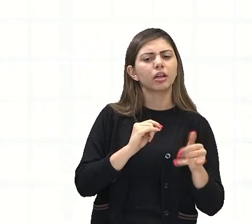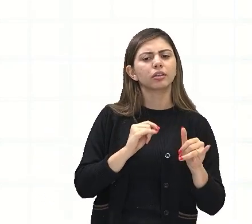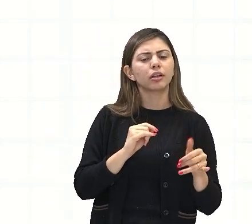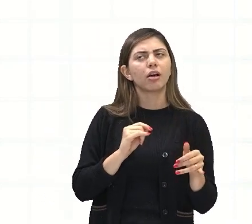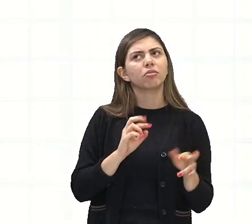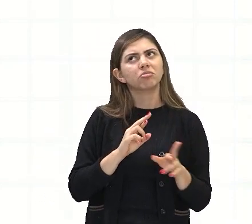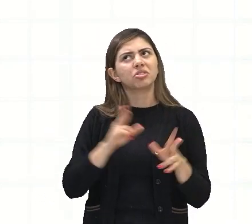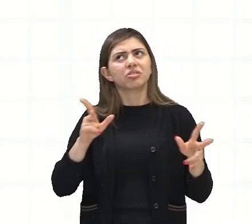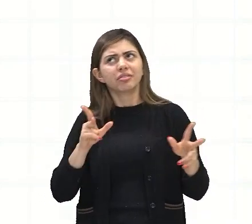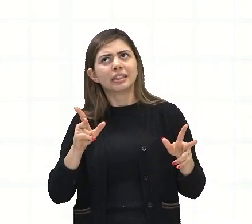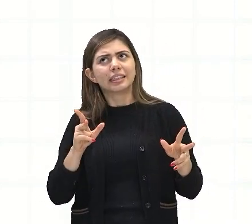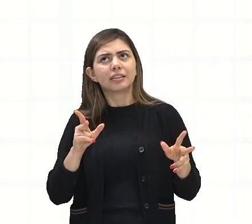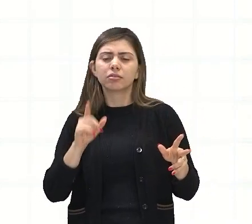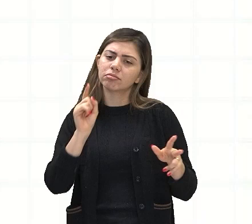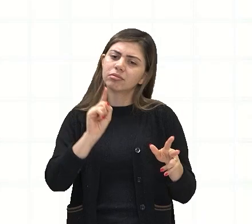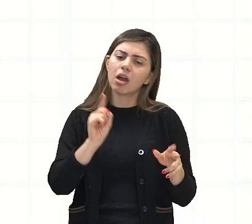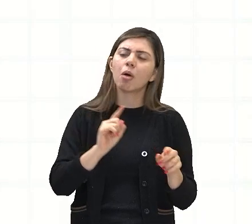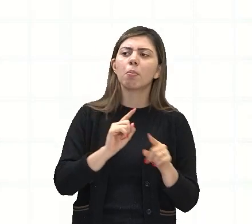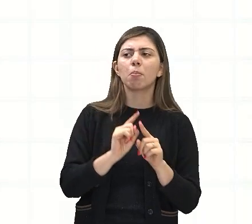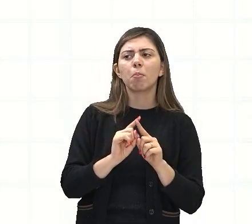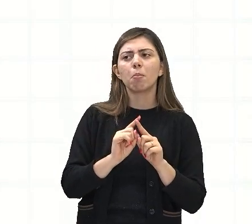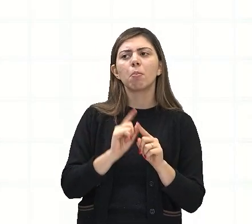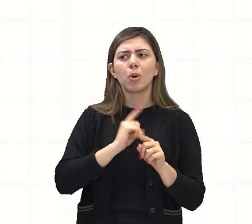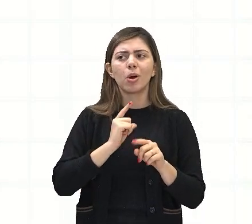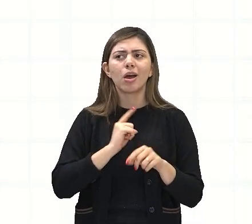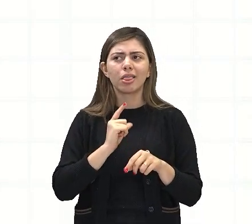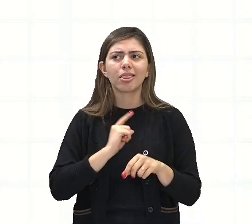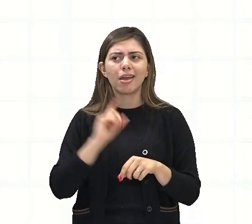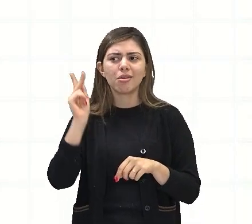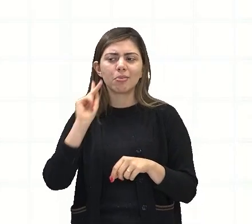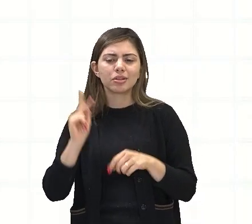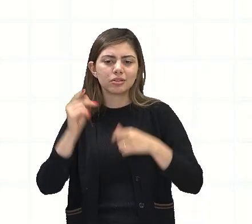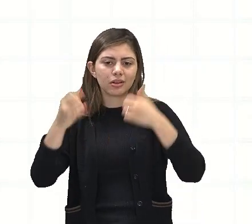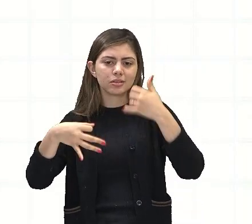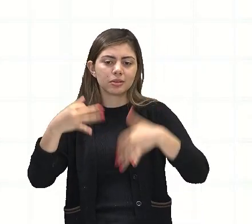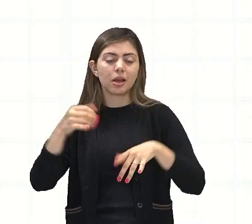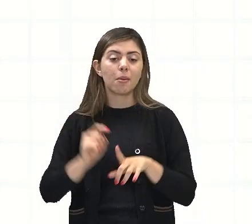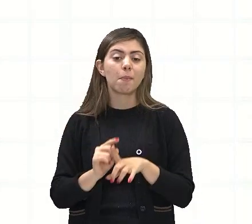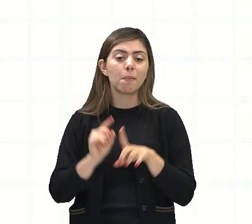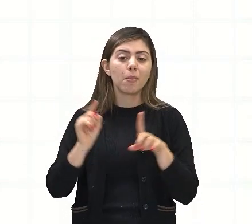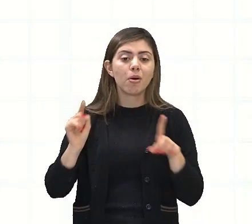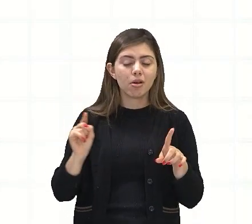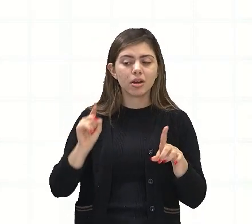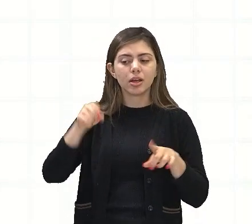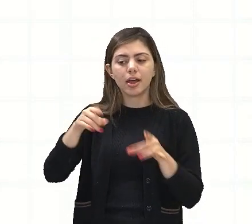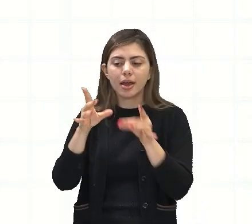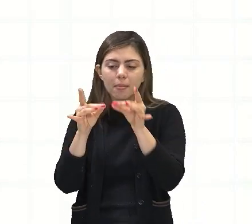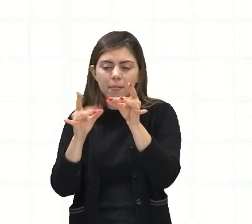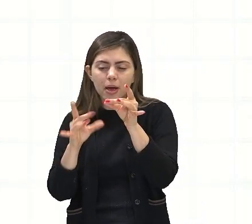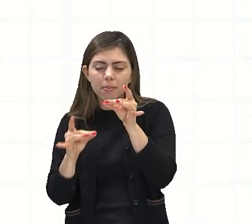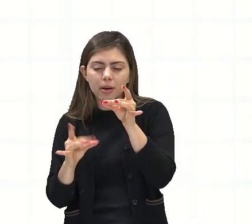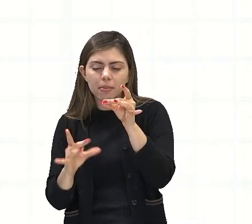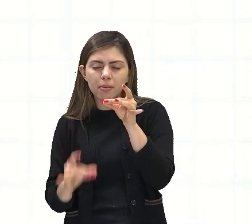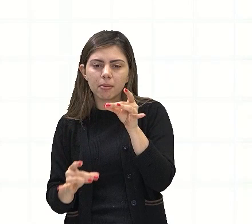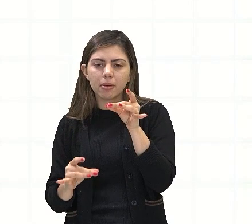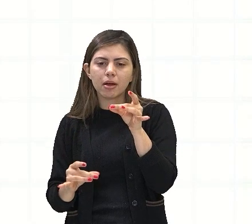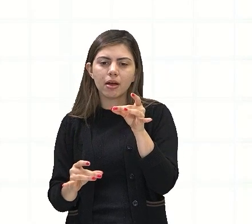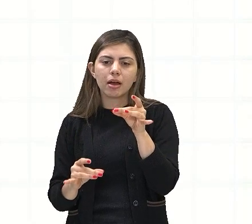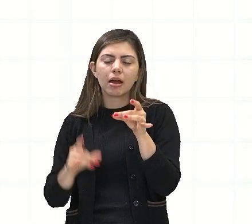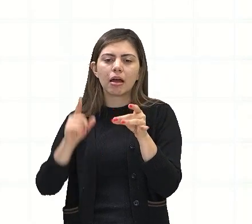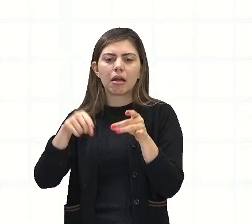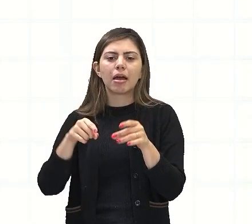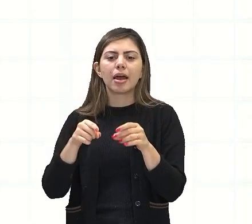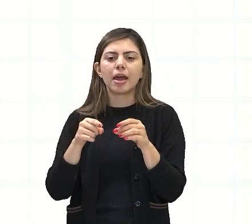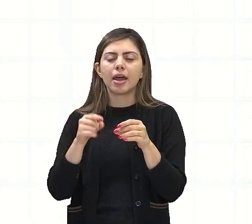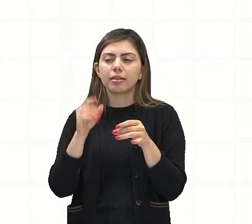100%? Não, porque também está narrando, também está falando. A descrição é como se fosse uma imagem estática, parada.